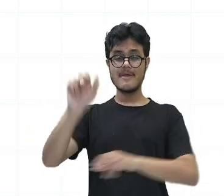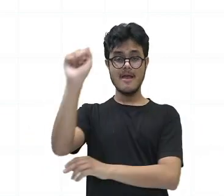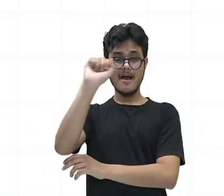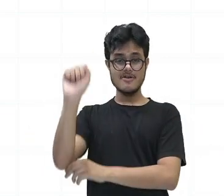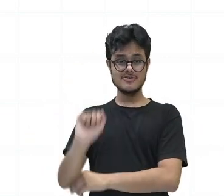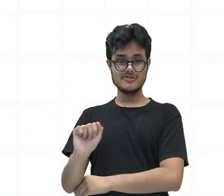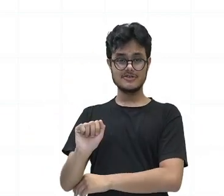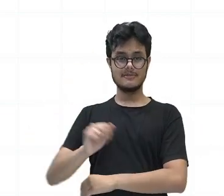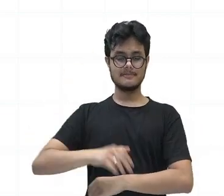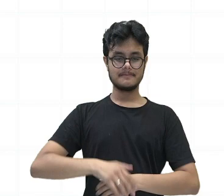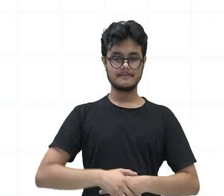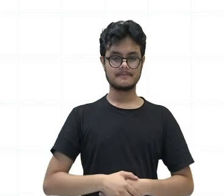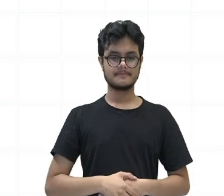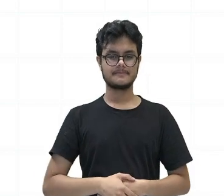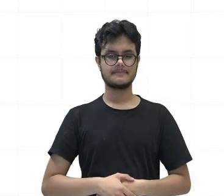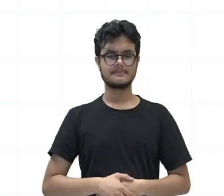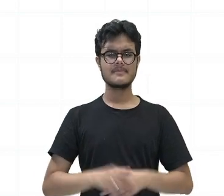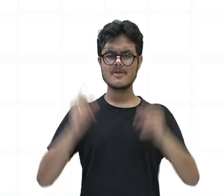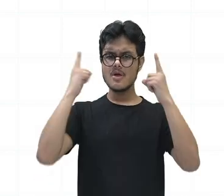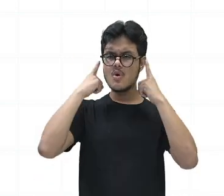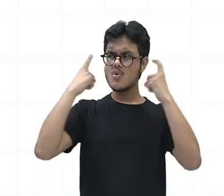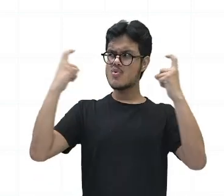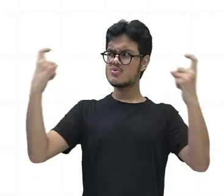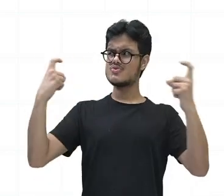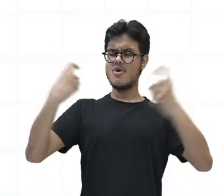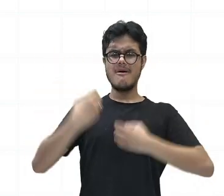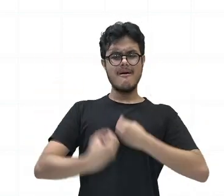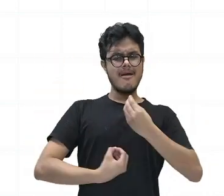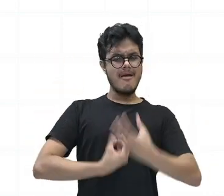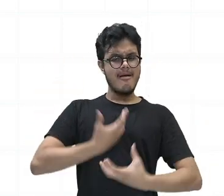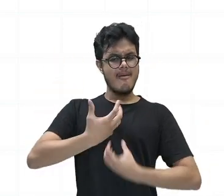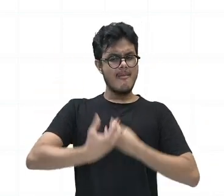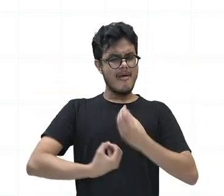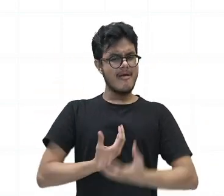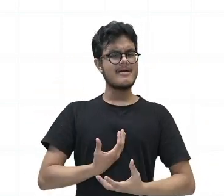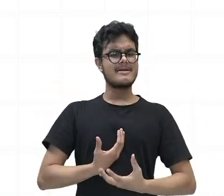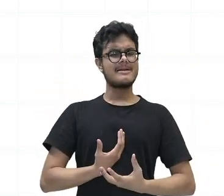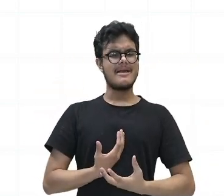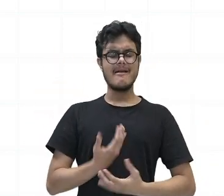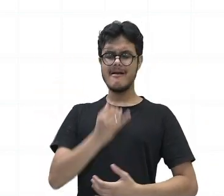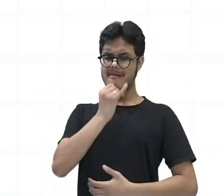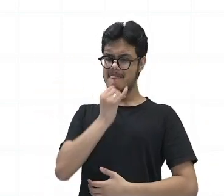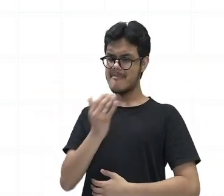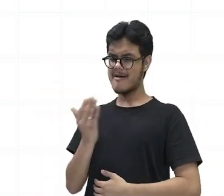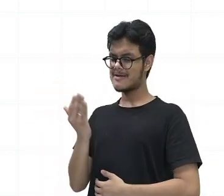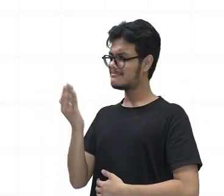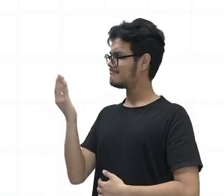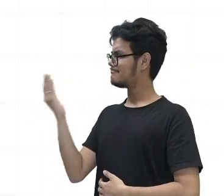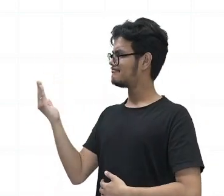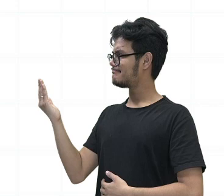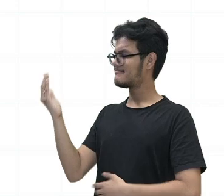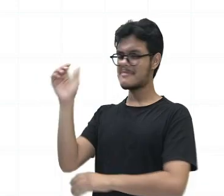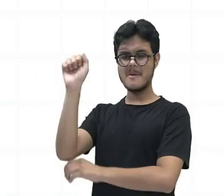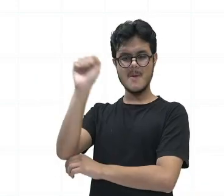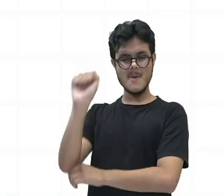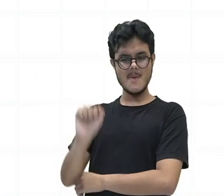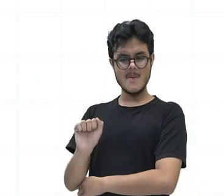tango argentino, conhecido por seu som expressivo e melancólico. Aí nós temos a